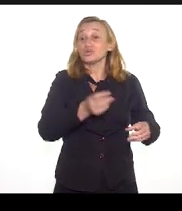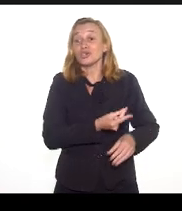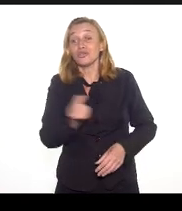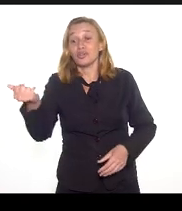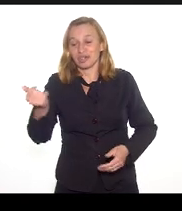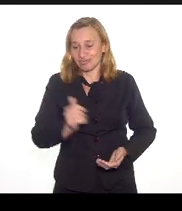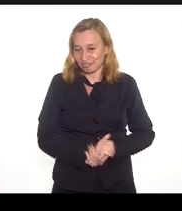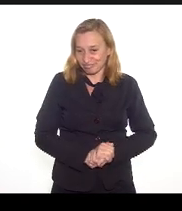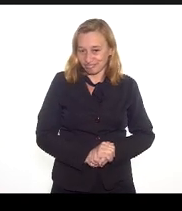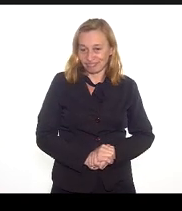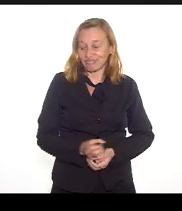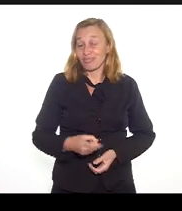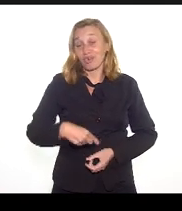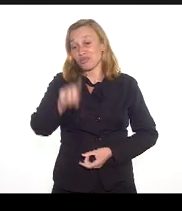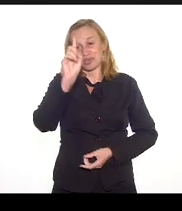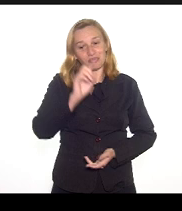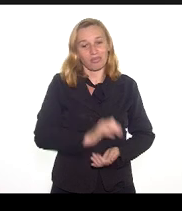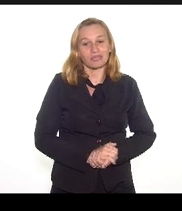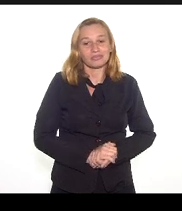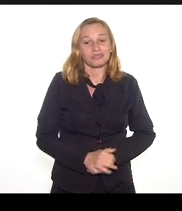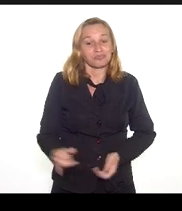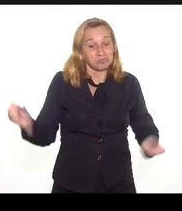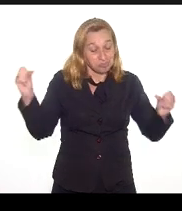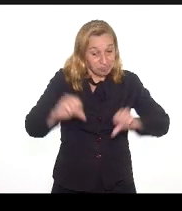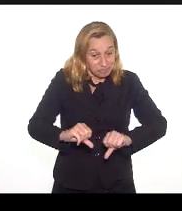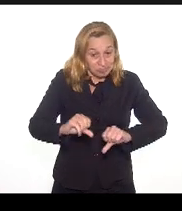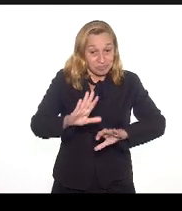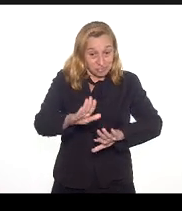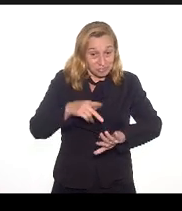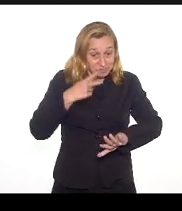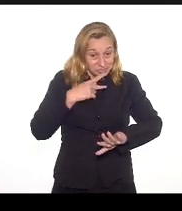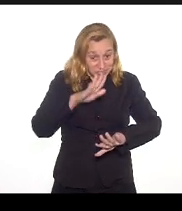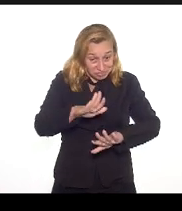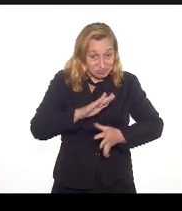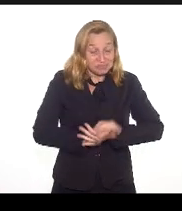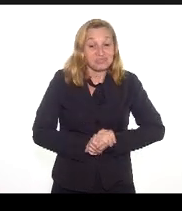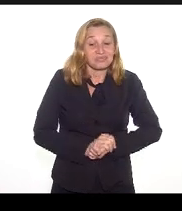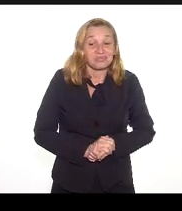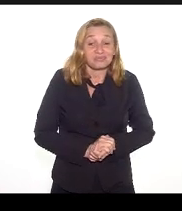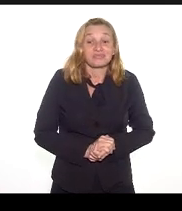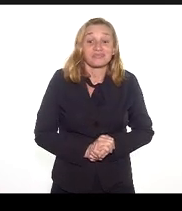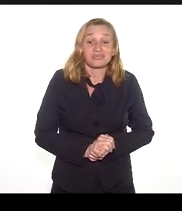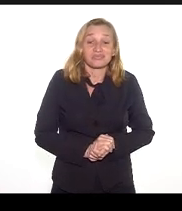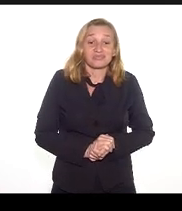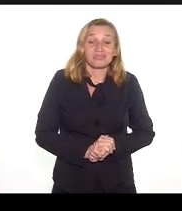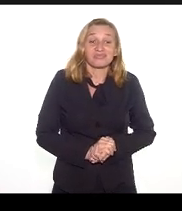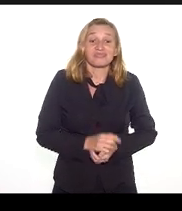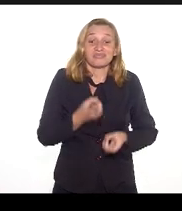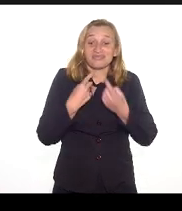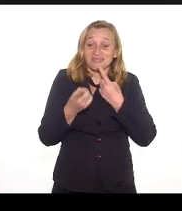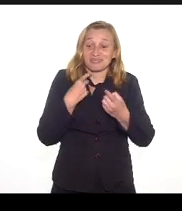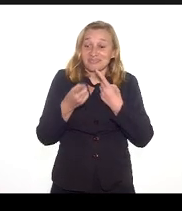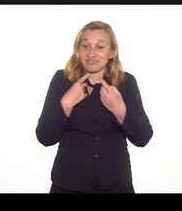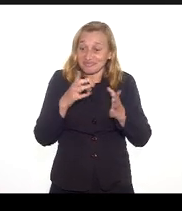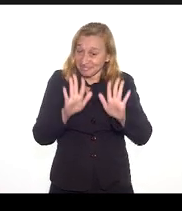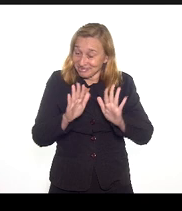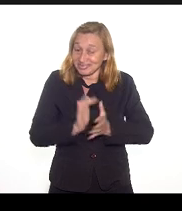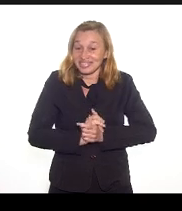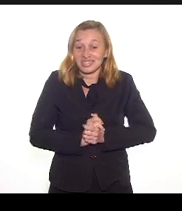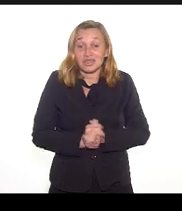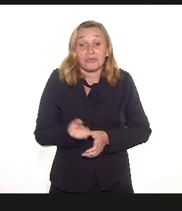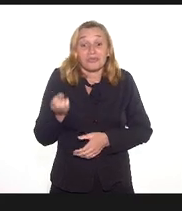O pior de tudo, Luiz Paulo, eu vou lhe dar aí a ponta desse... que acabou virando um grande debate, é